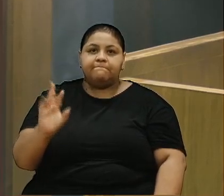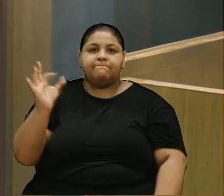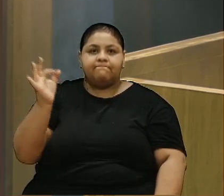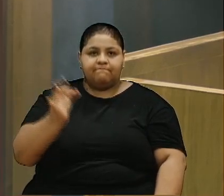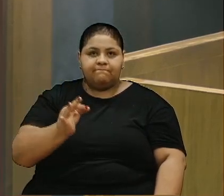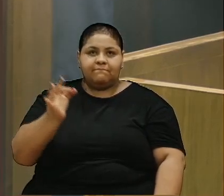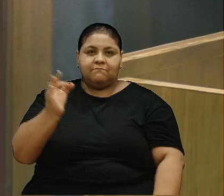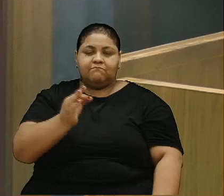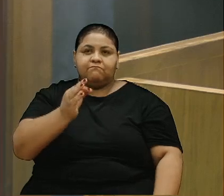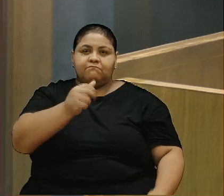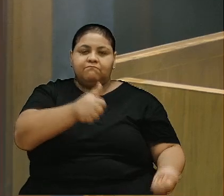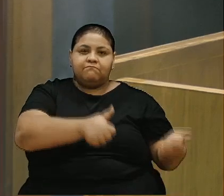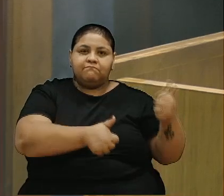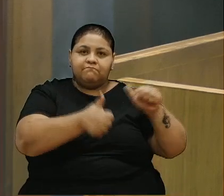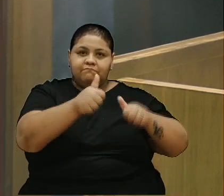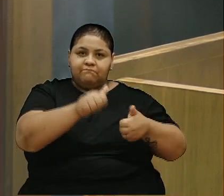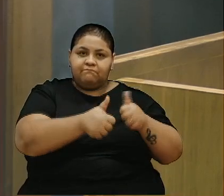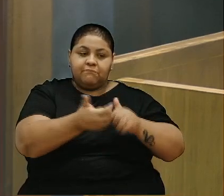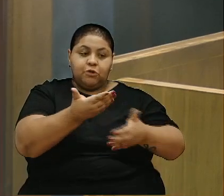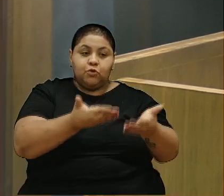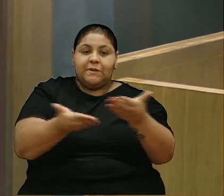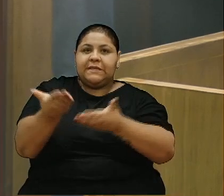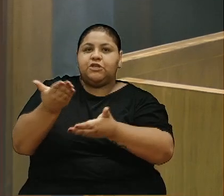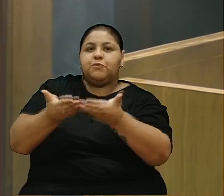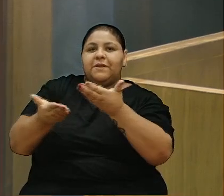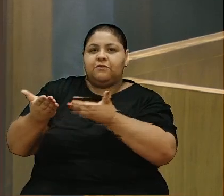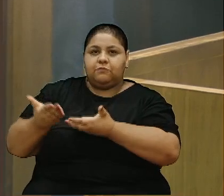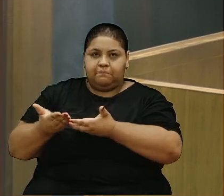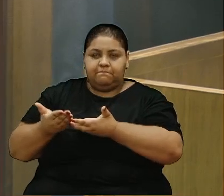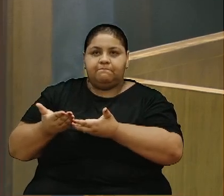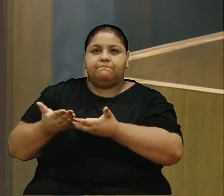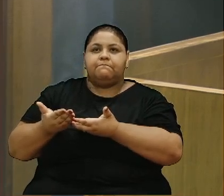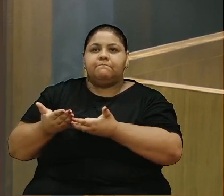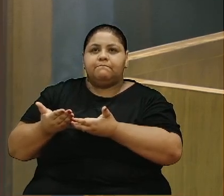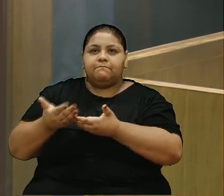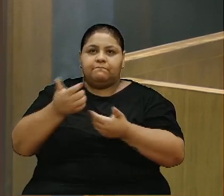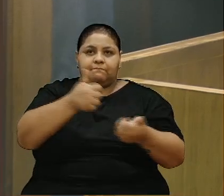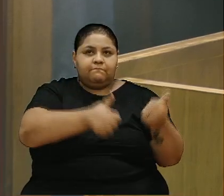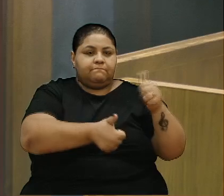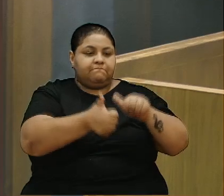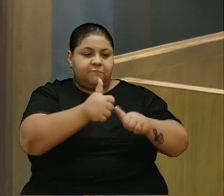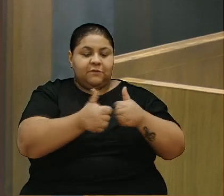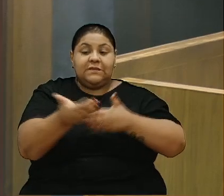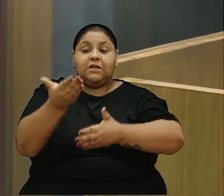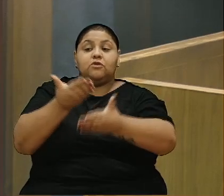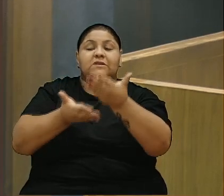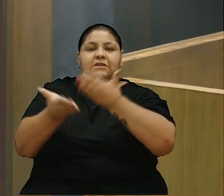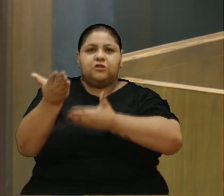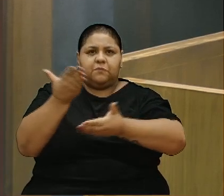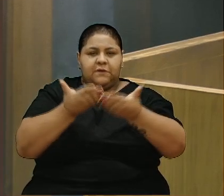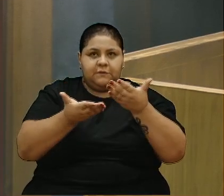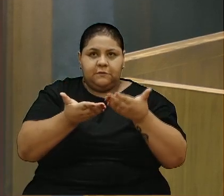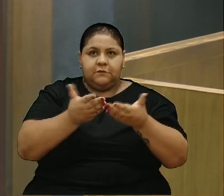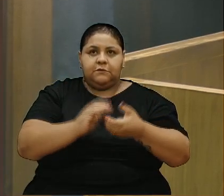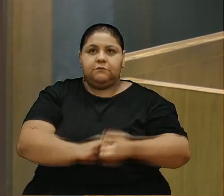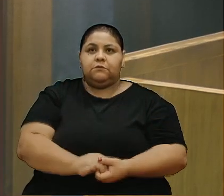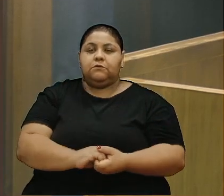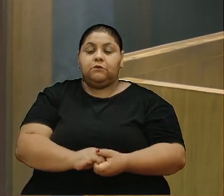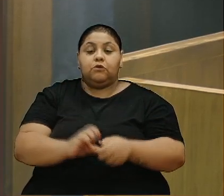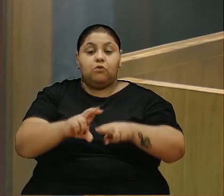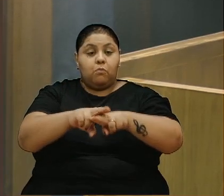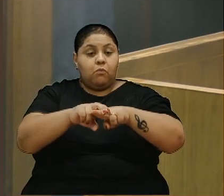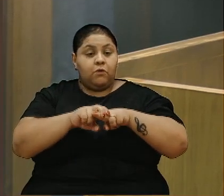na qualidade do atendimento. Qualidade do atendimento. Para isso